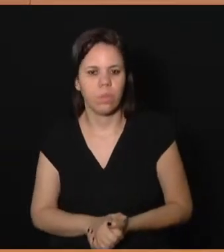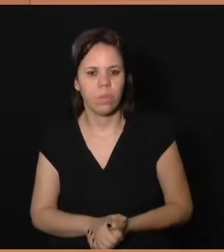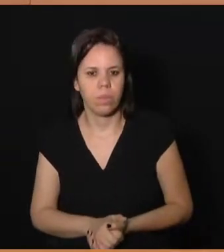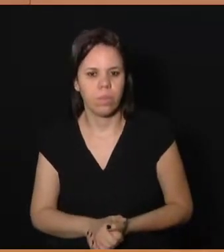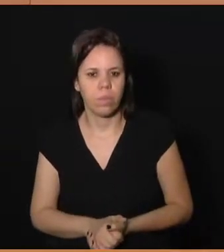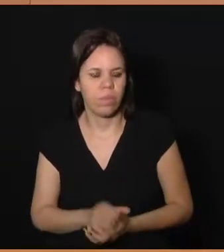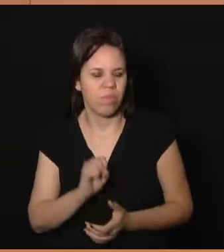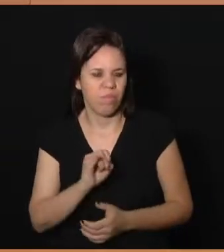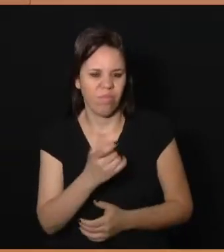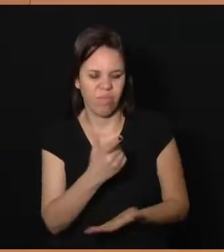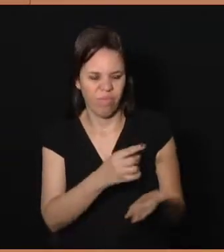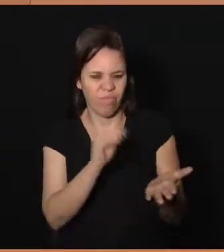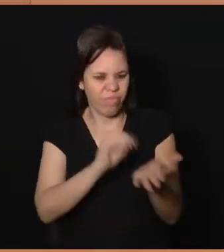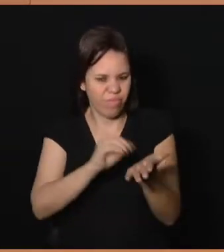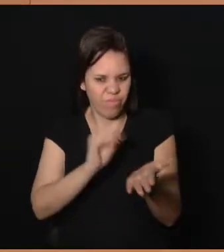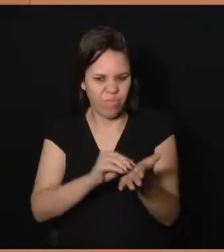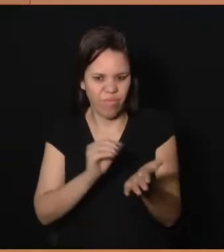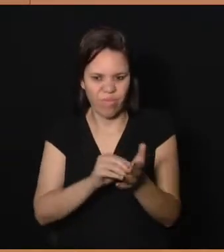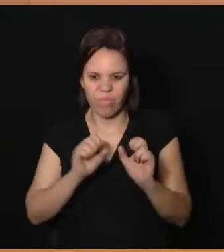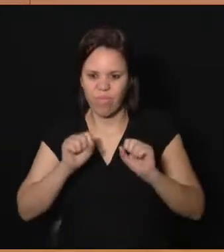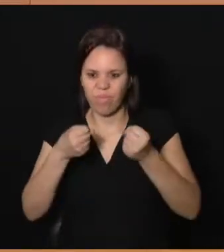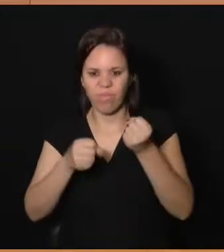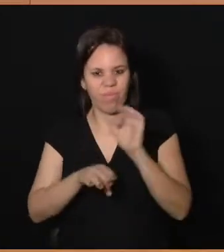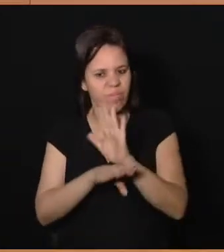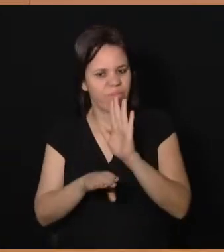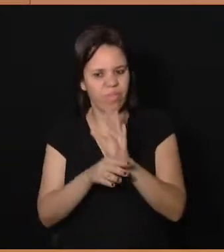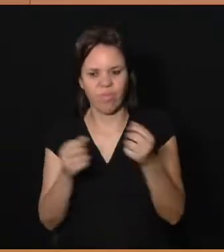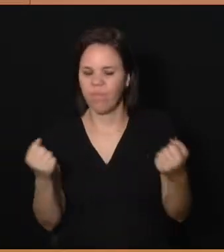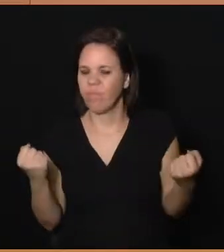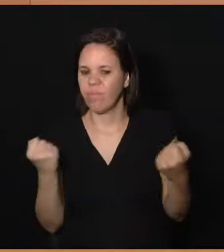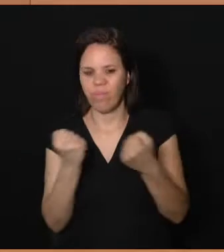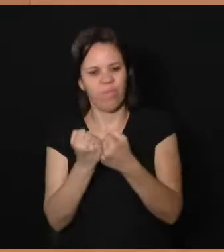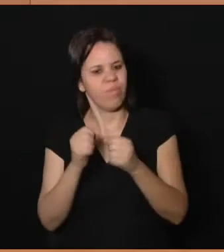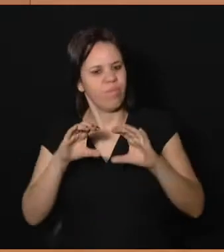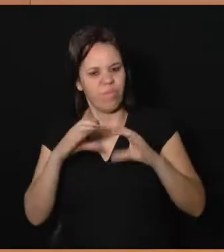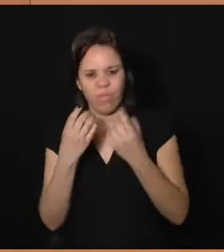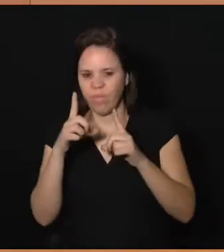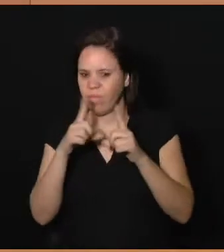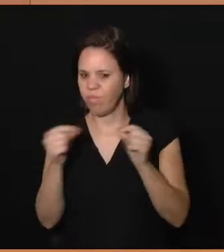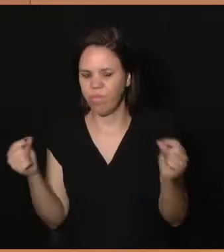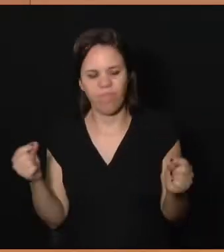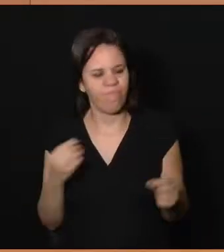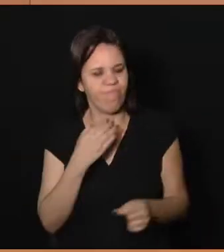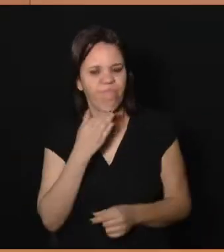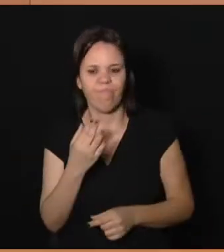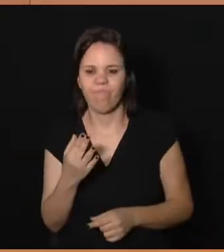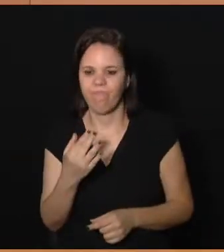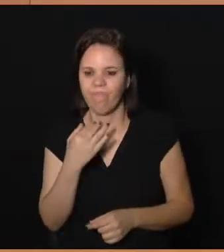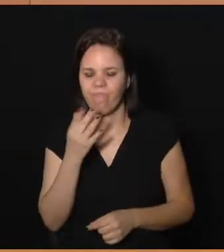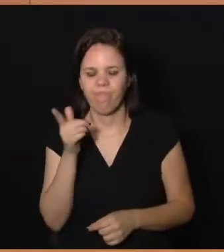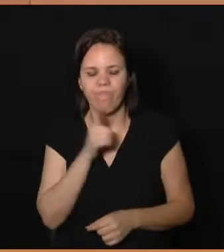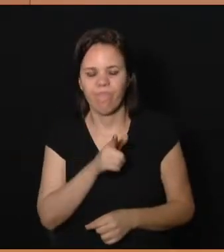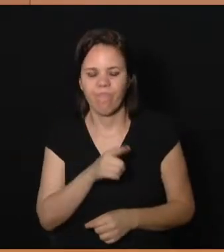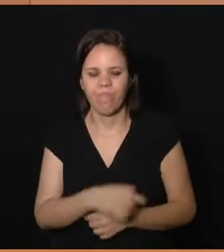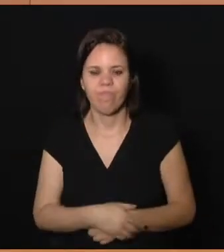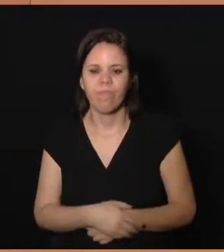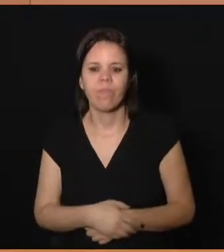uma força-tarefa do Congresso, sem um trabalho realmente com esse viés,